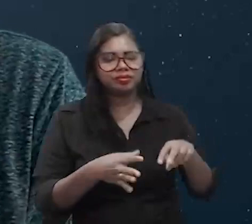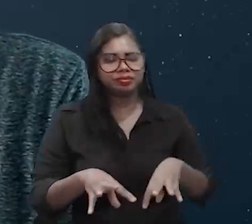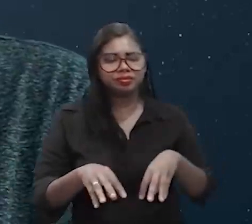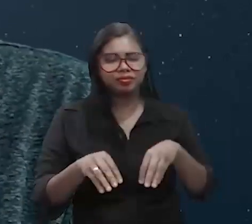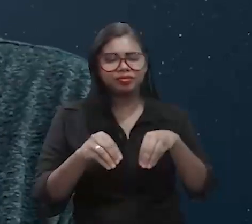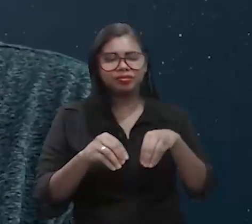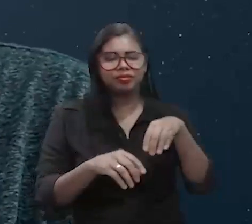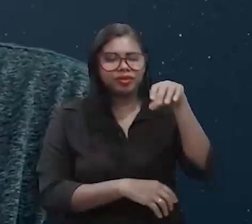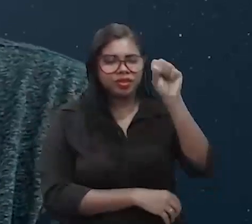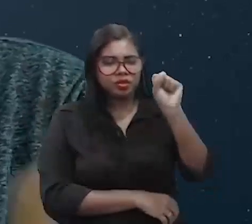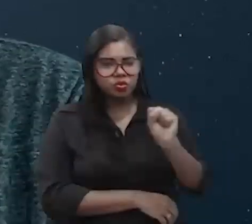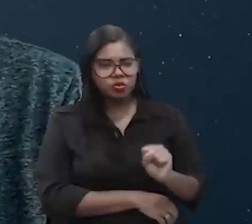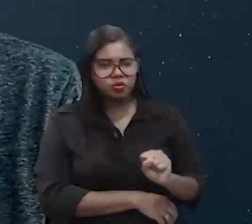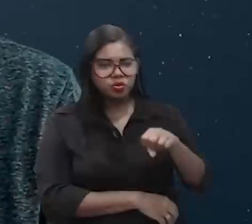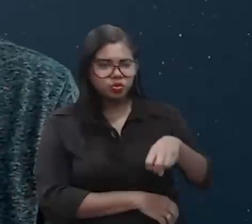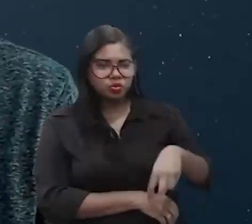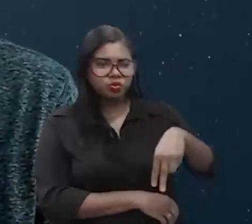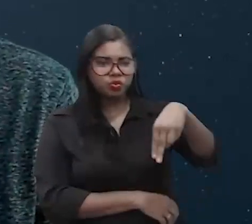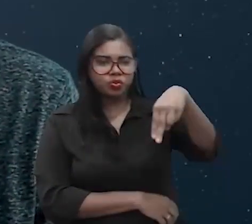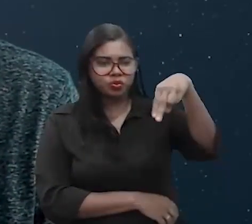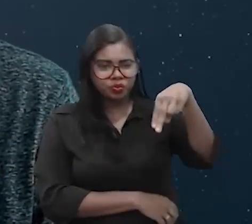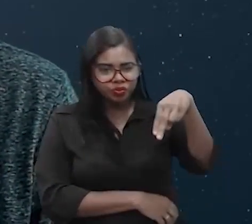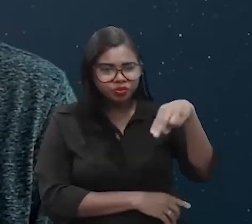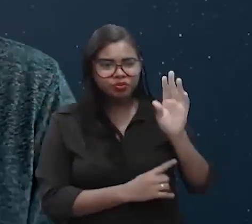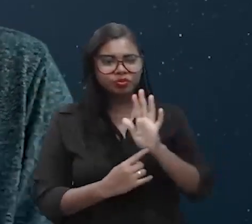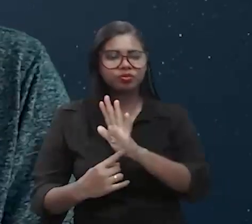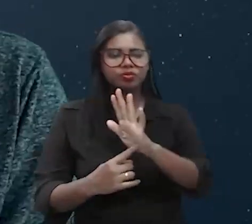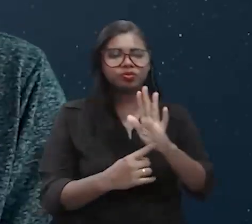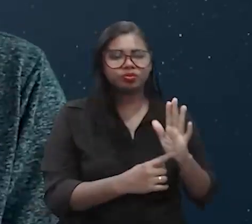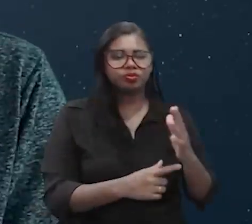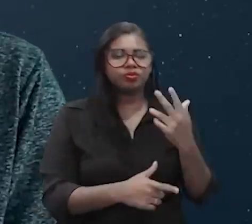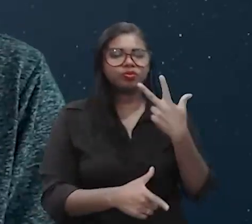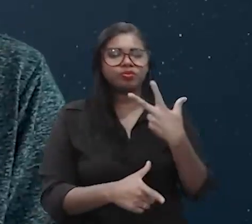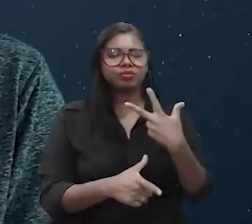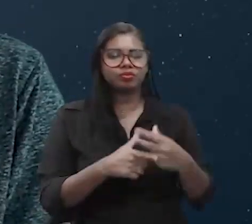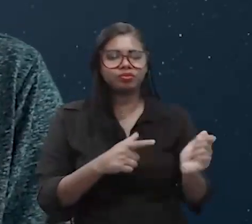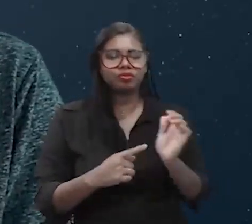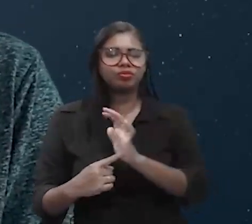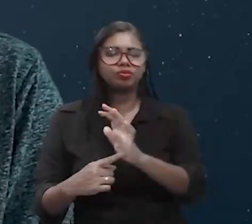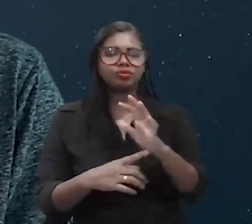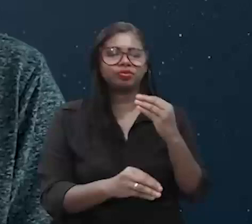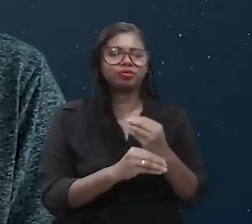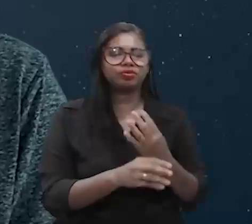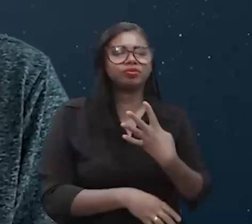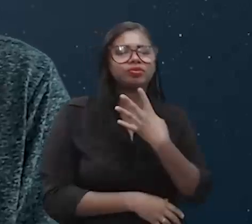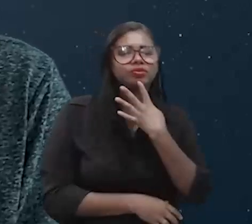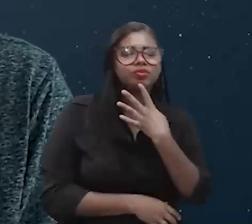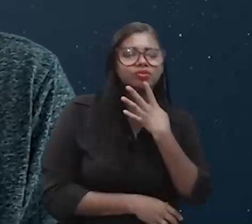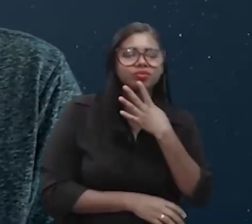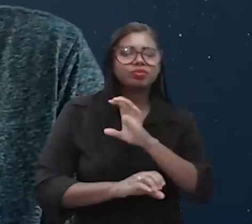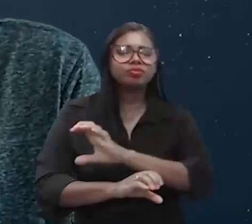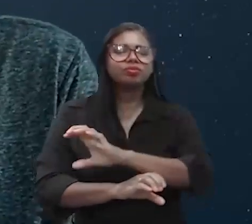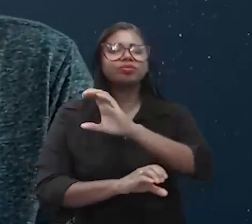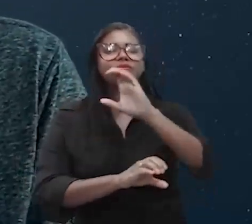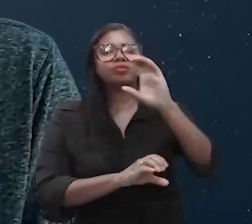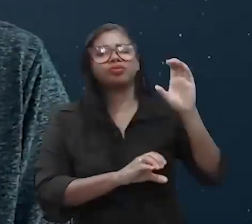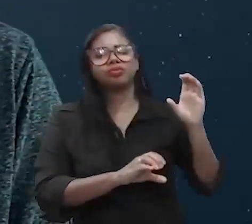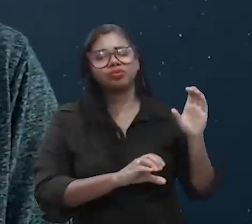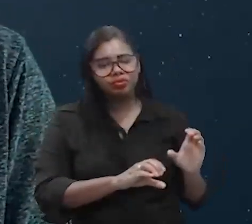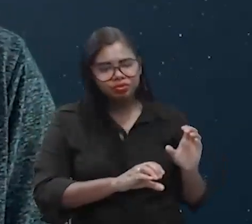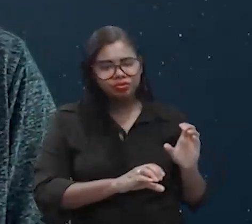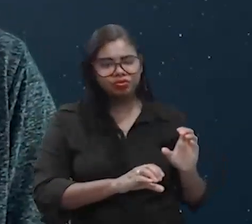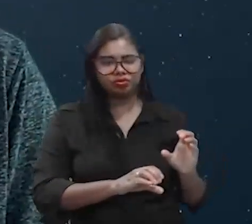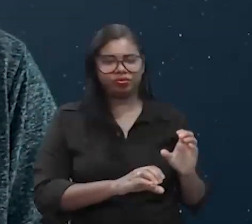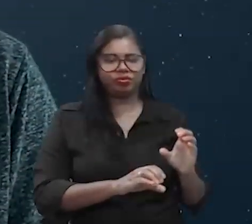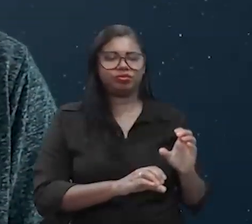etc. Que ele é um profundo conhecedor disso, né? Como topógrafo, como engenheiro civil. E depois ele faz um